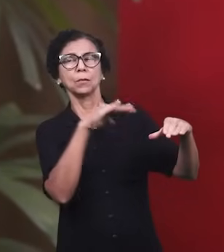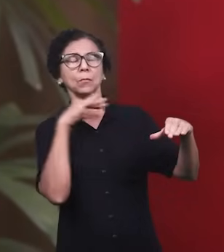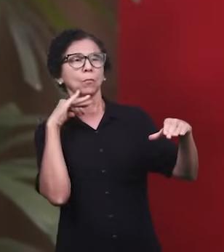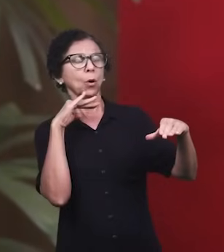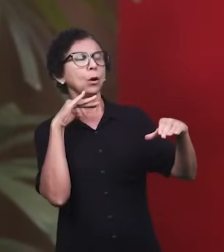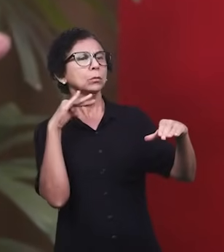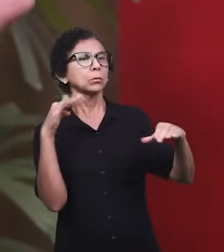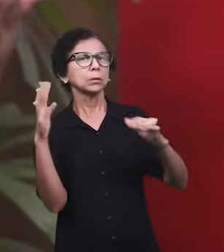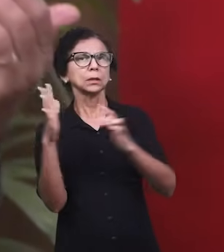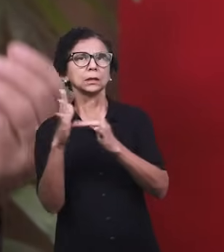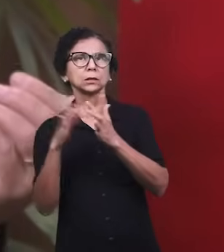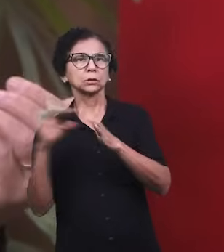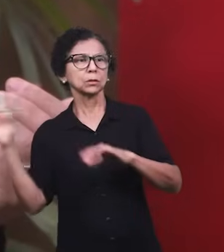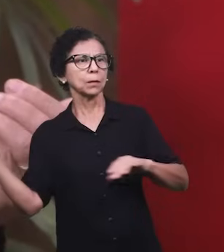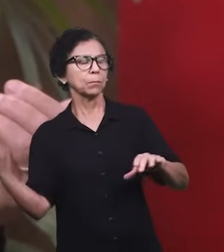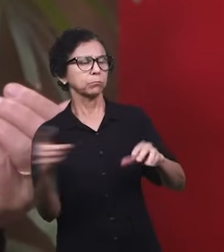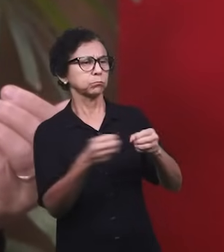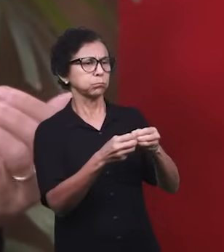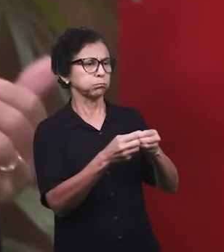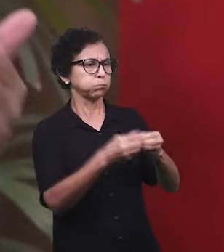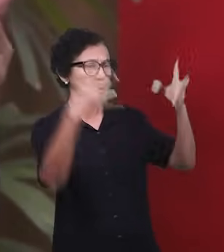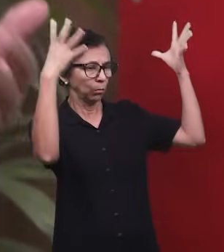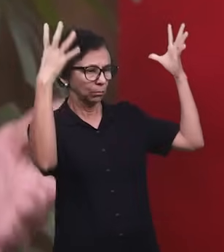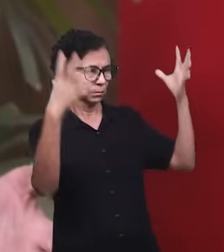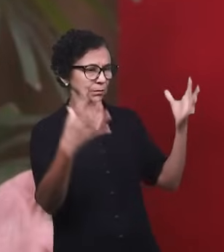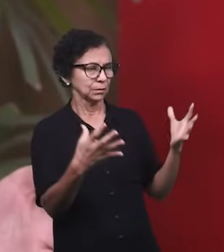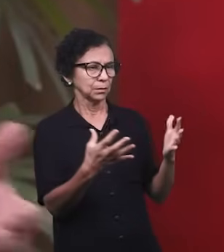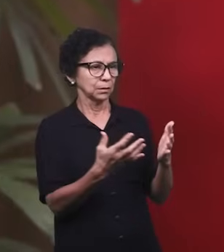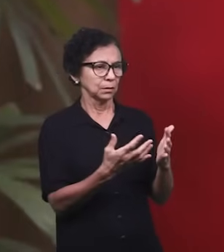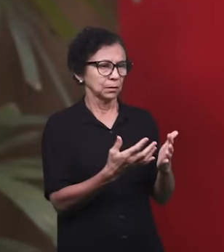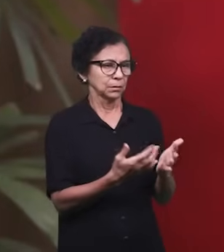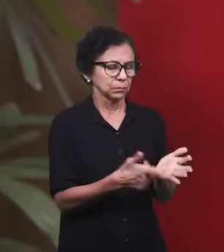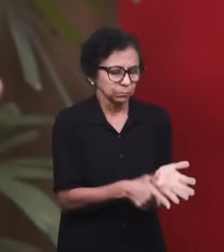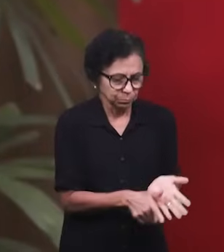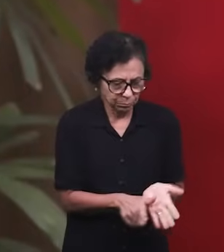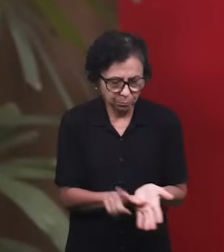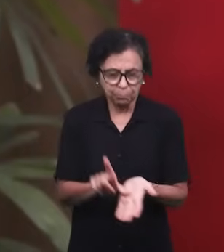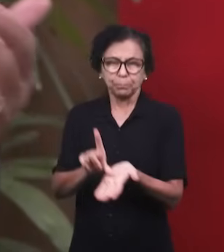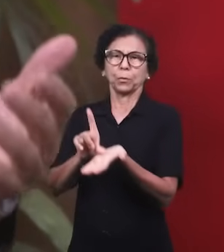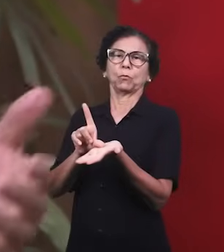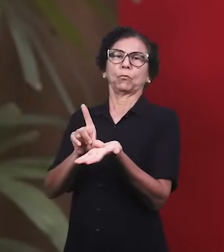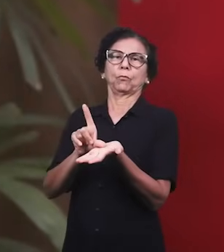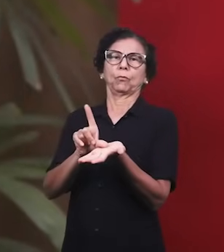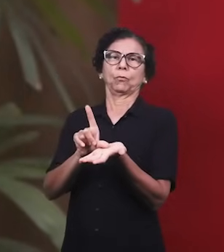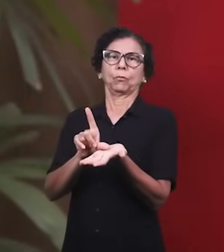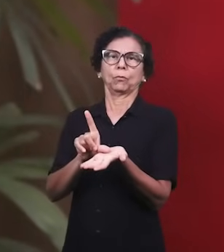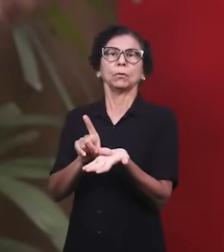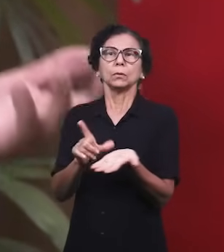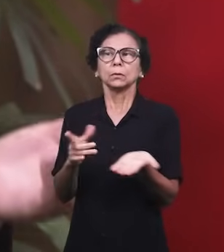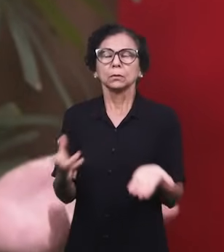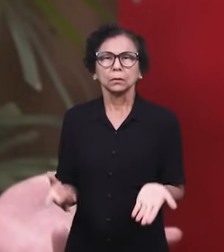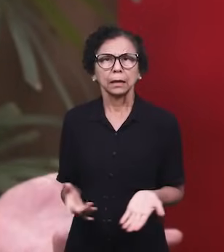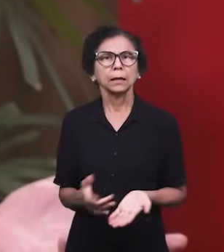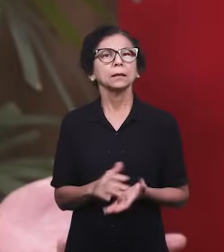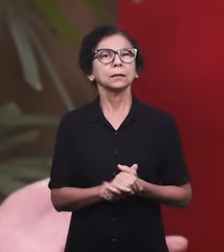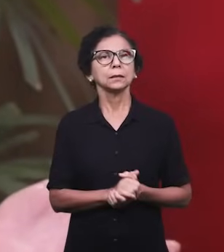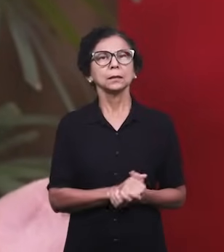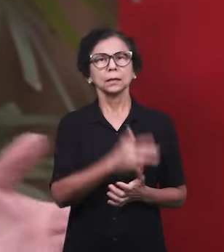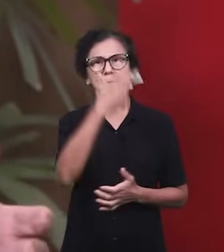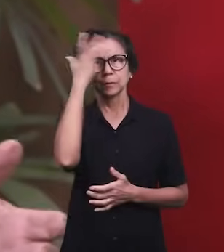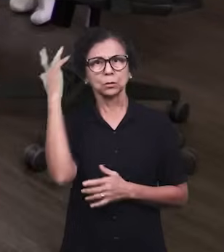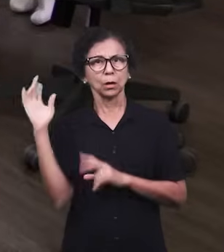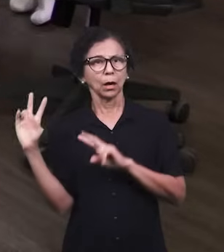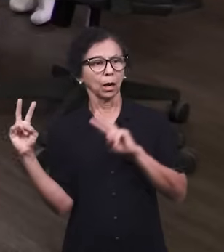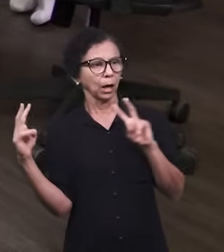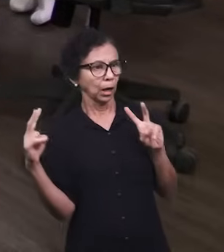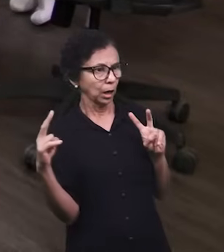como se o tempo ali voltasse atrás, né? E ali é que esse corpo normal ali, Lázaro inclusive, foi visto depois pelas pessoas, né?